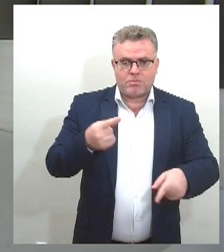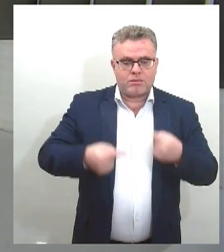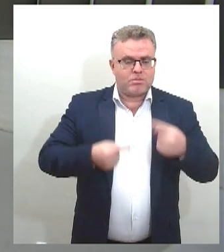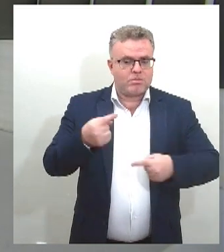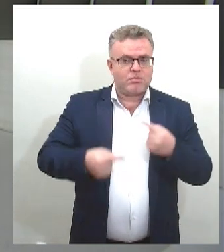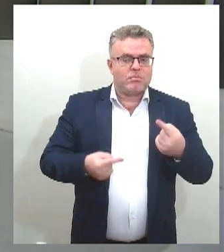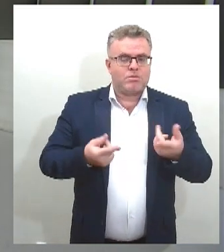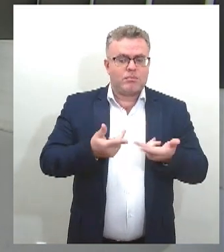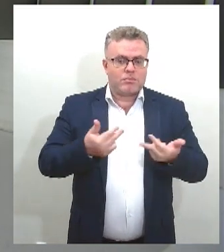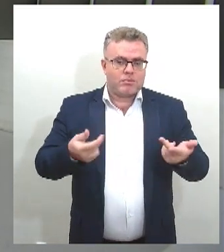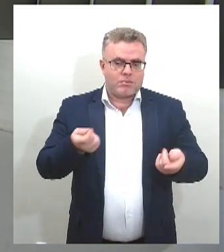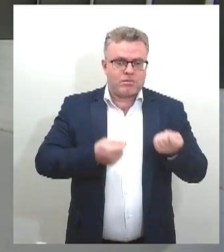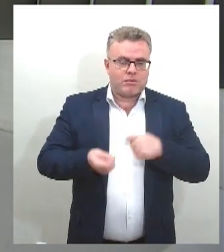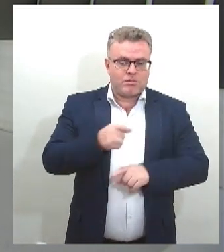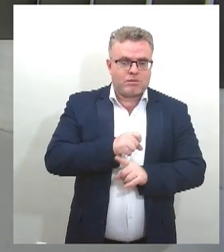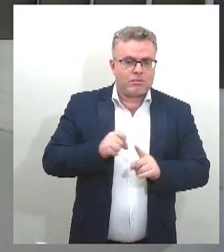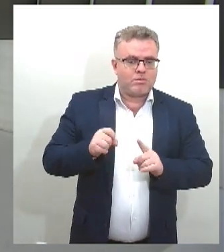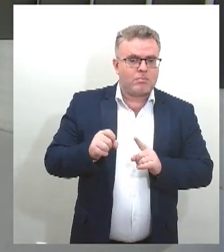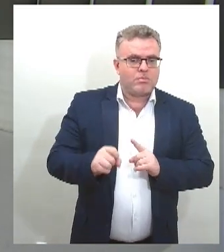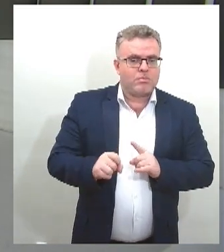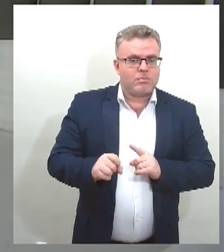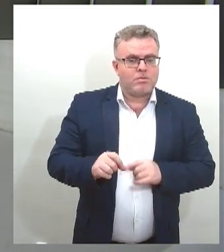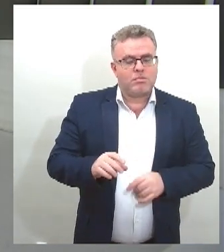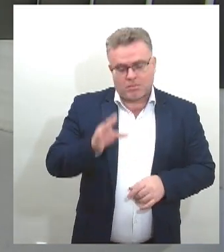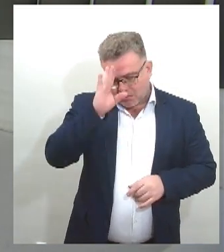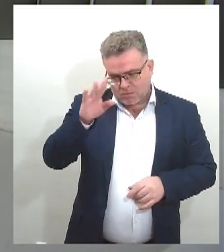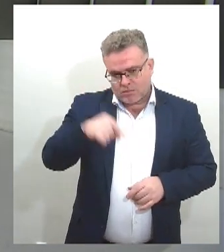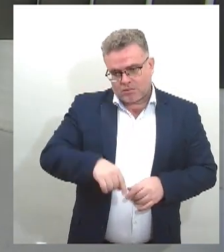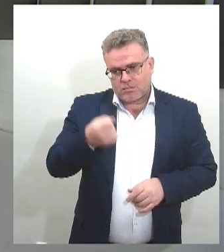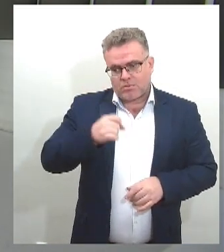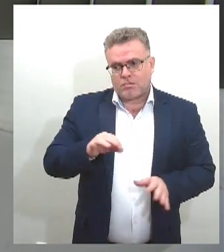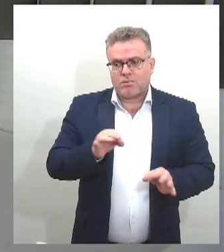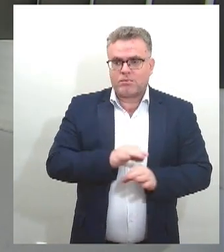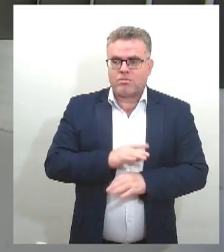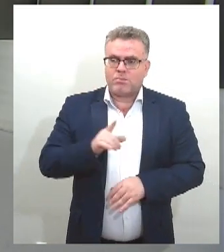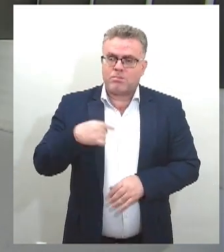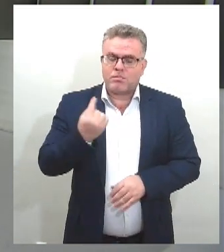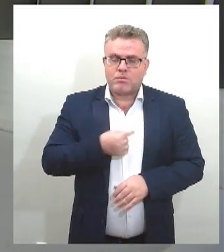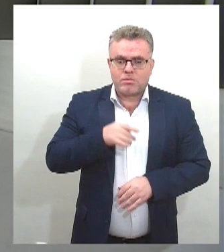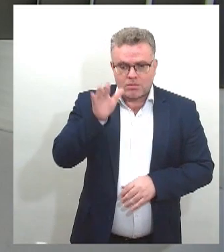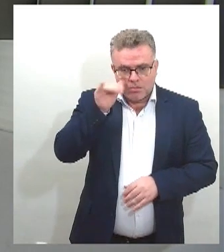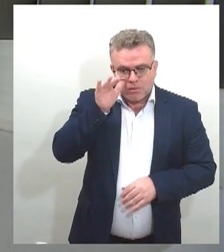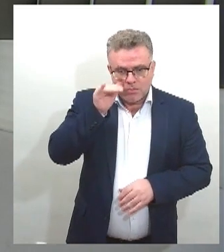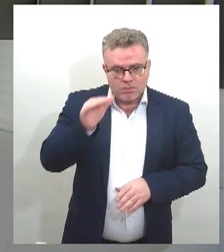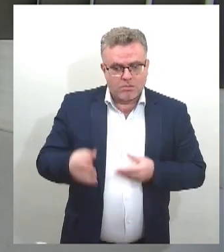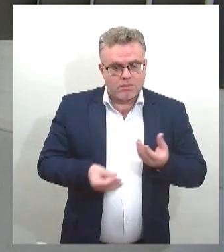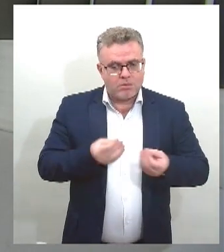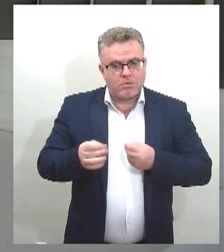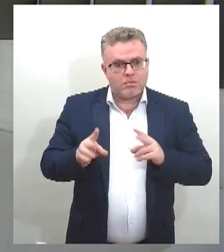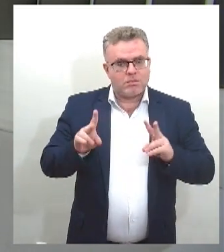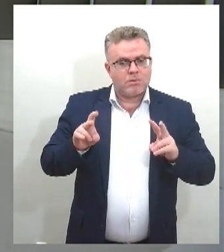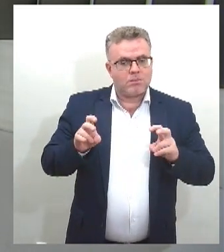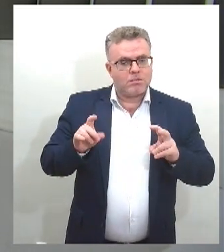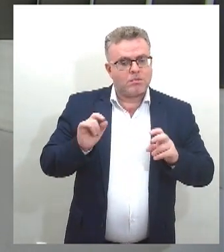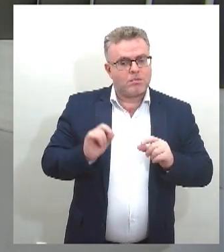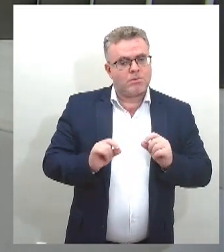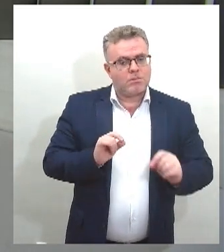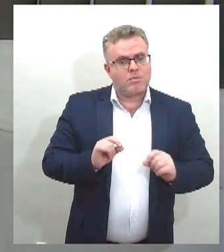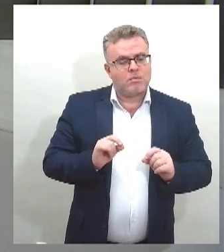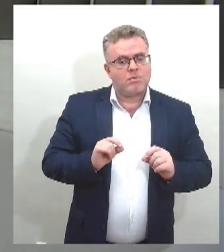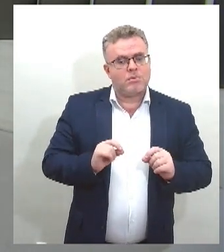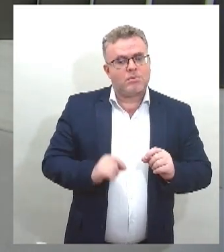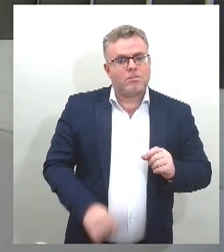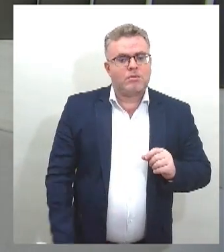sociais, inclusive aqui no estado de Sergipe. E nós vamos saber mais sobre esse acontecimento tão marcante para a história do país